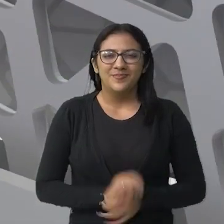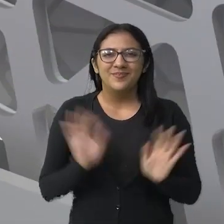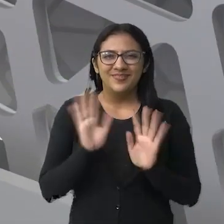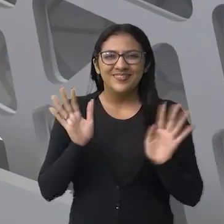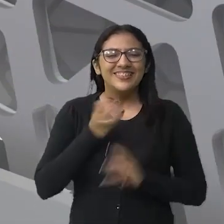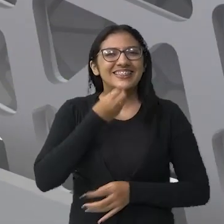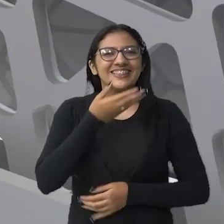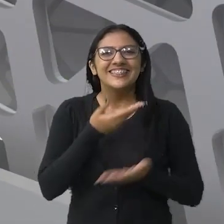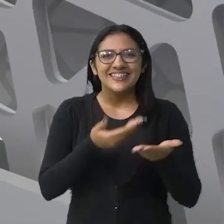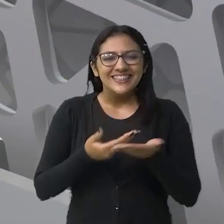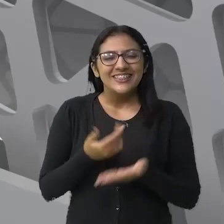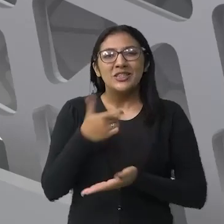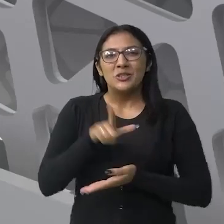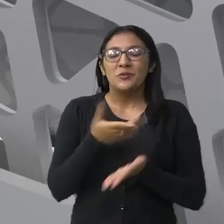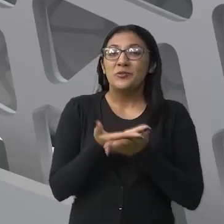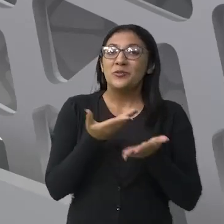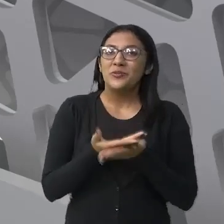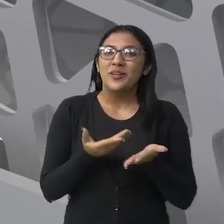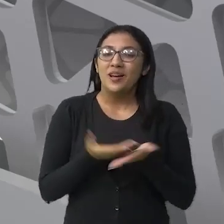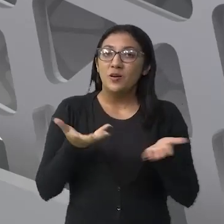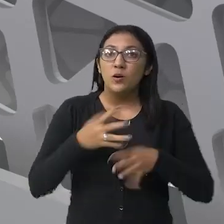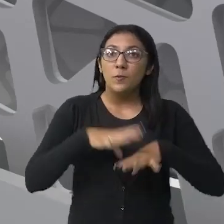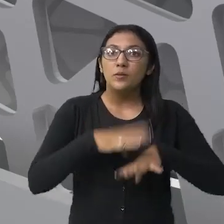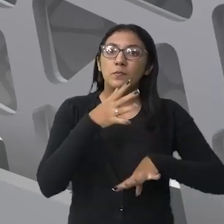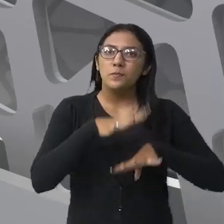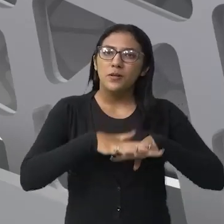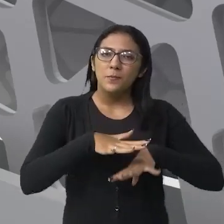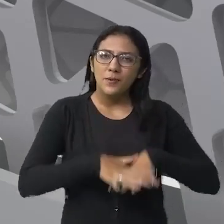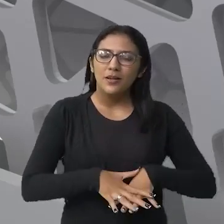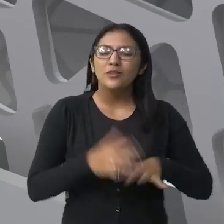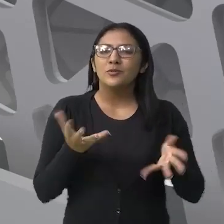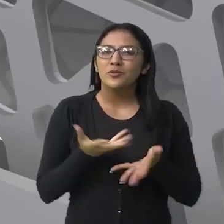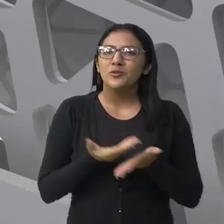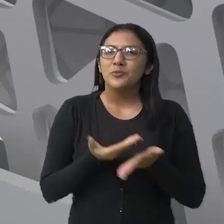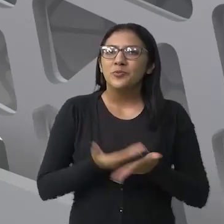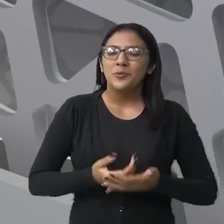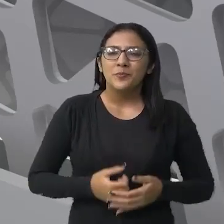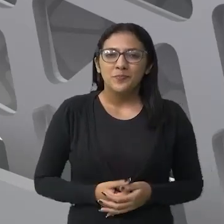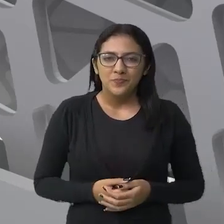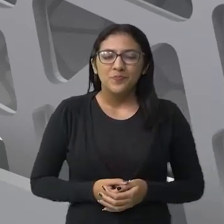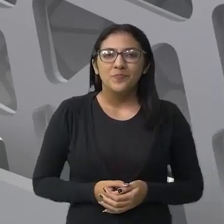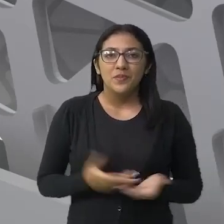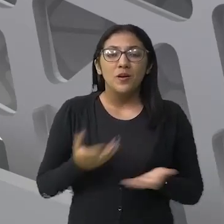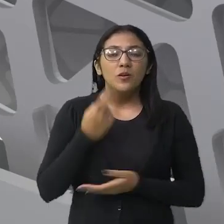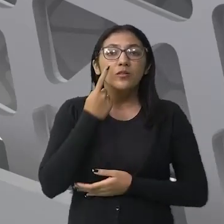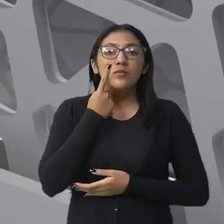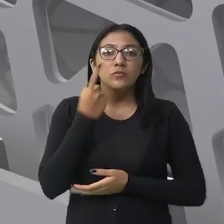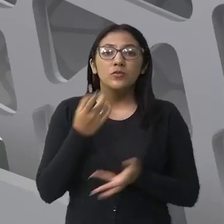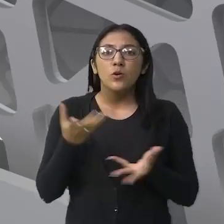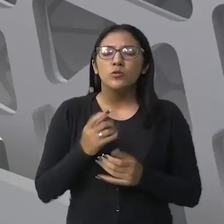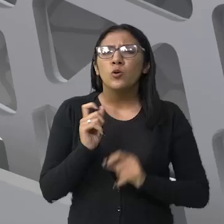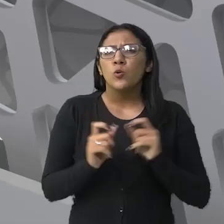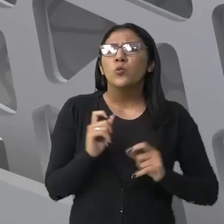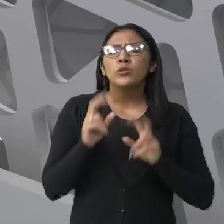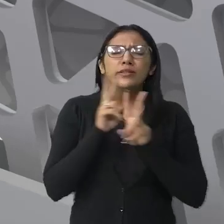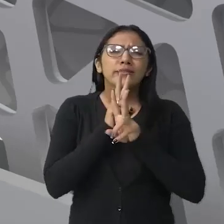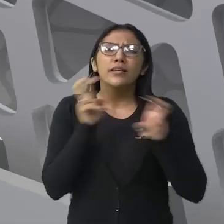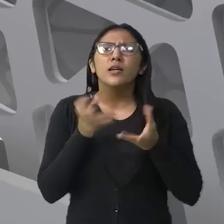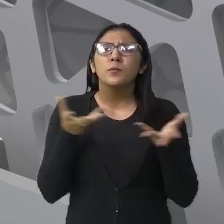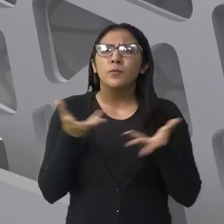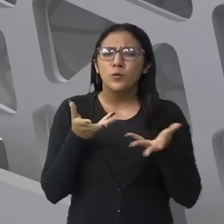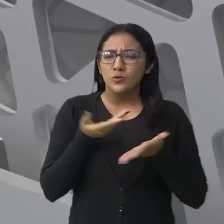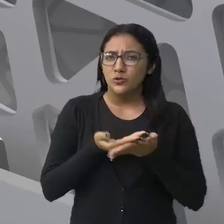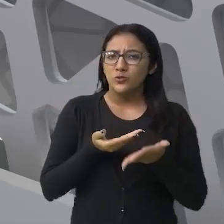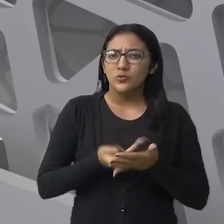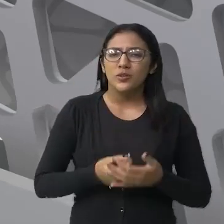Olá, seja bem-vindo a mais uma aula aqui do Componente Matemática, né? Acompanhe comigo aí o que nós temos para a